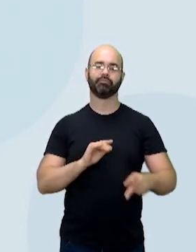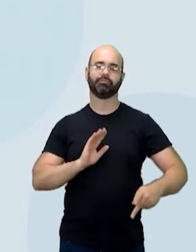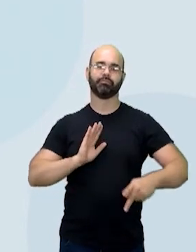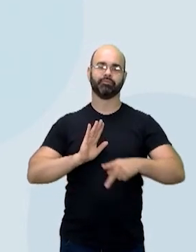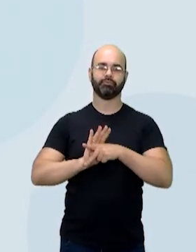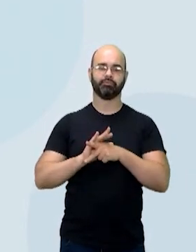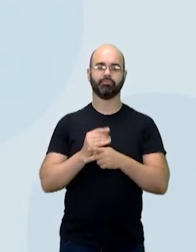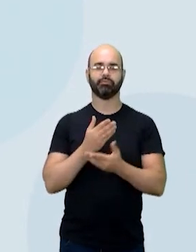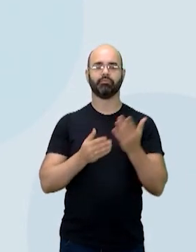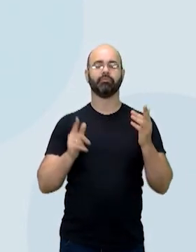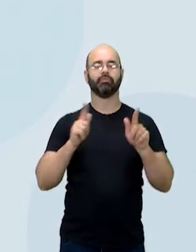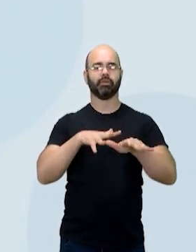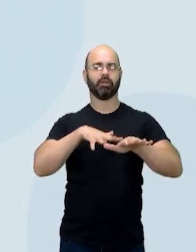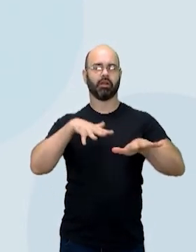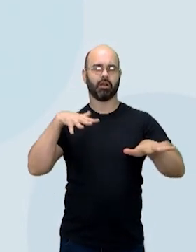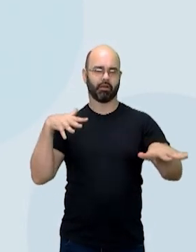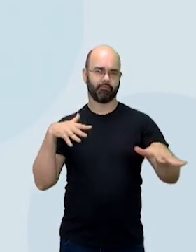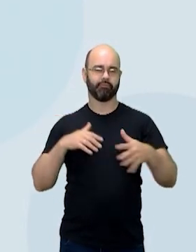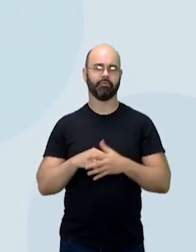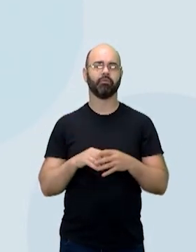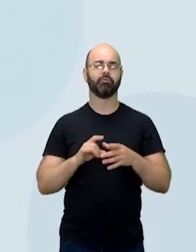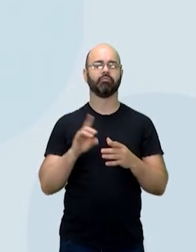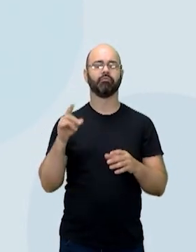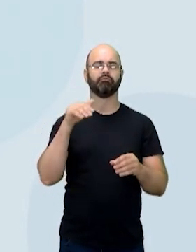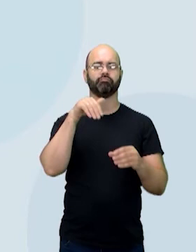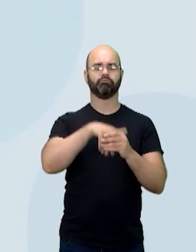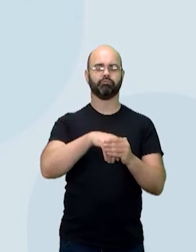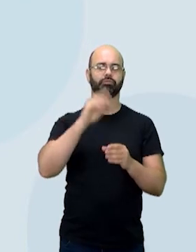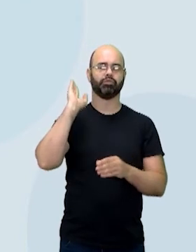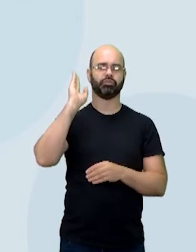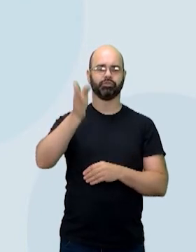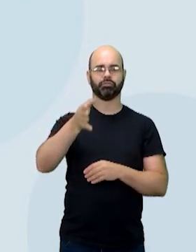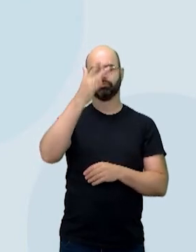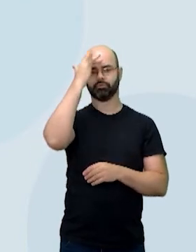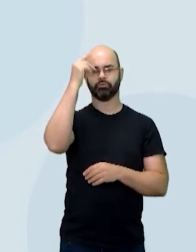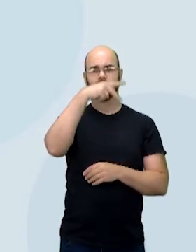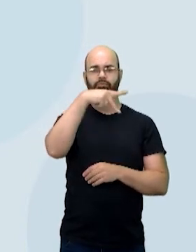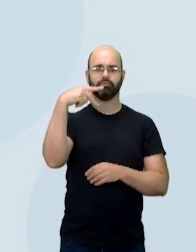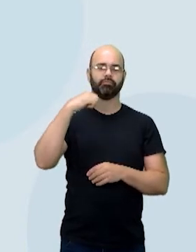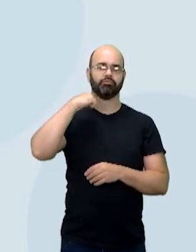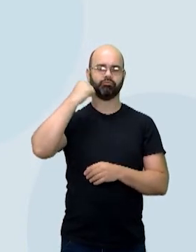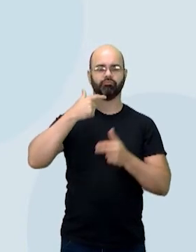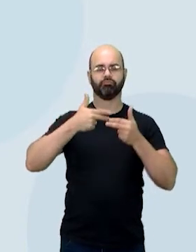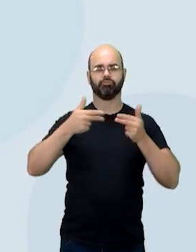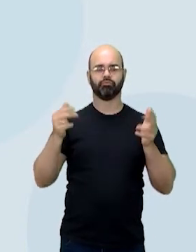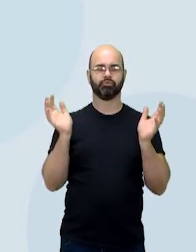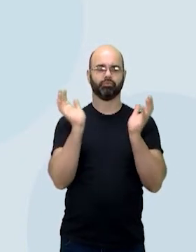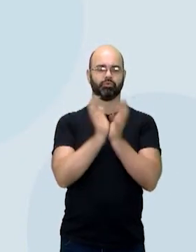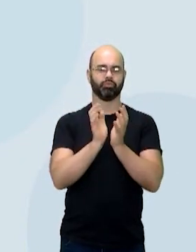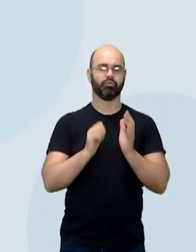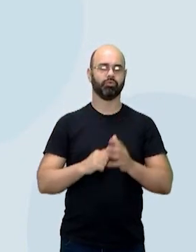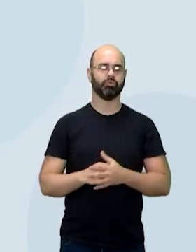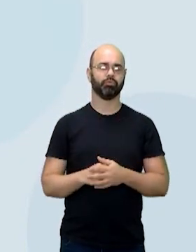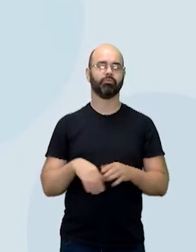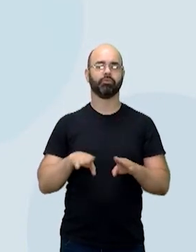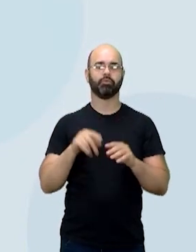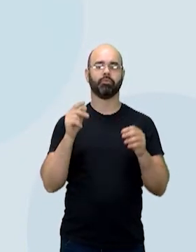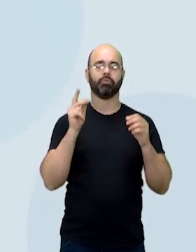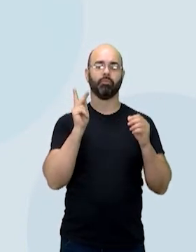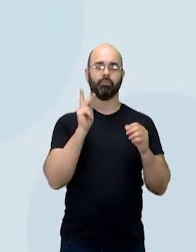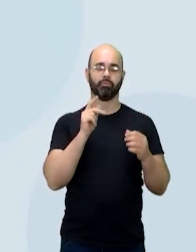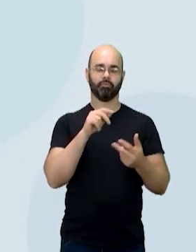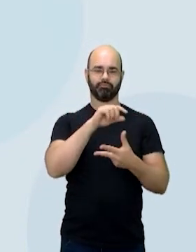de greve e manifestações, eleições diretas para executivo, legislativo, liberdade política. O poder